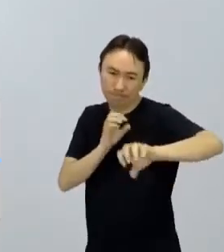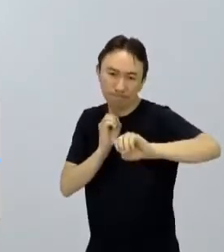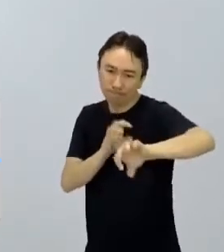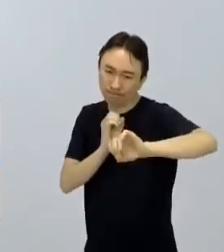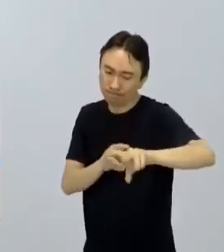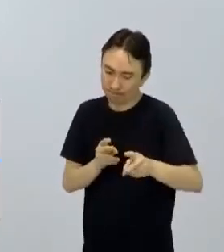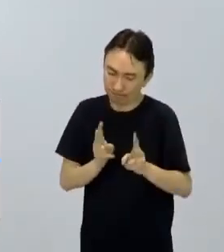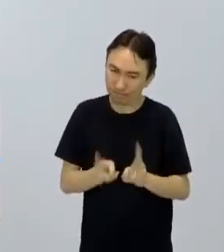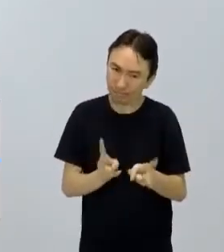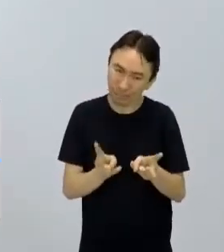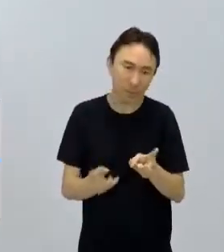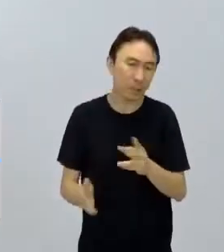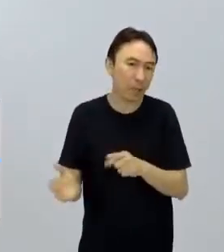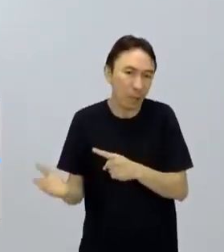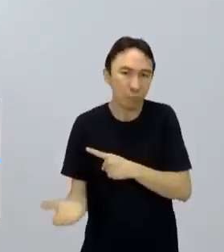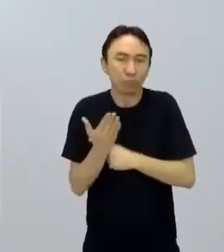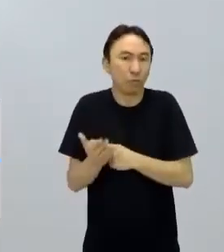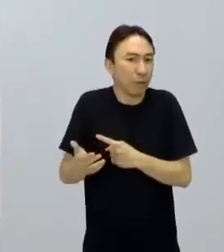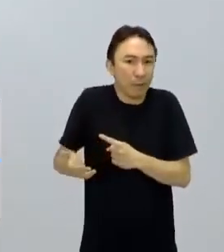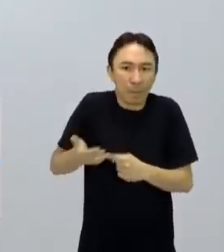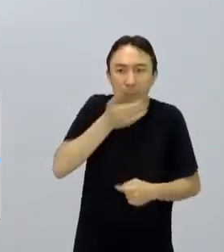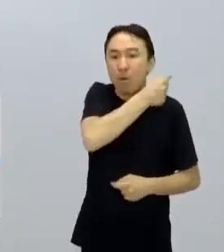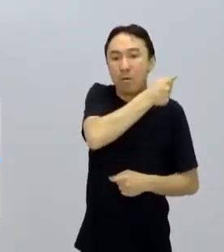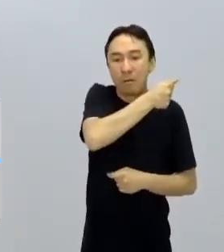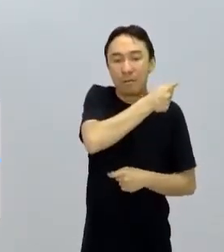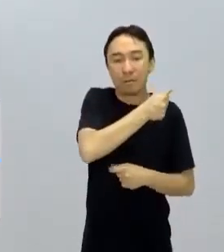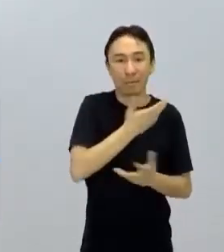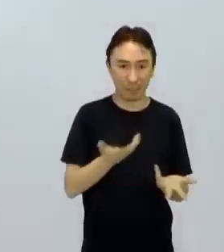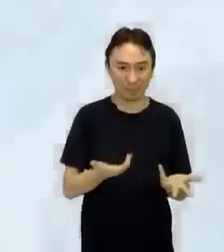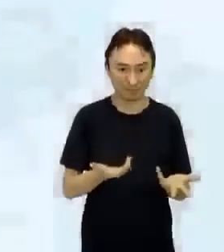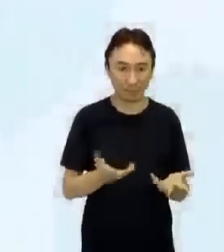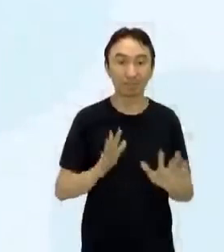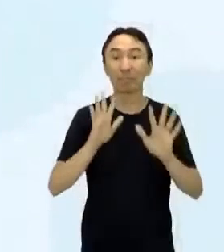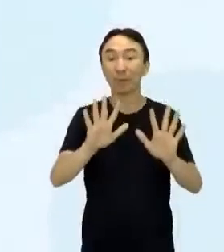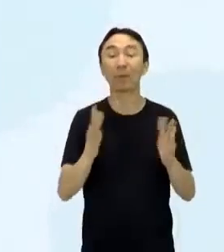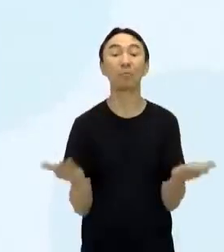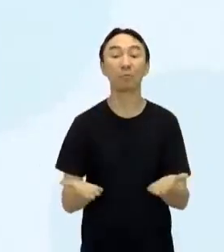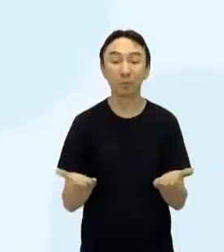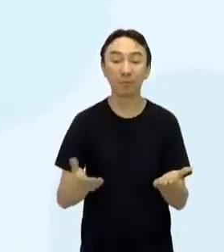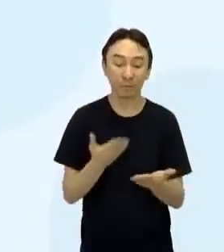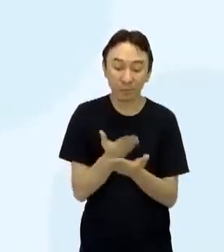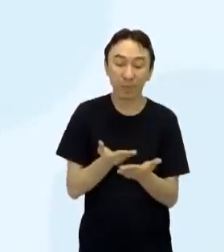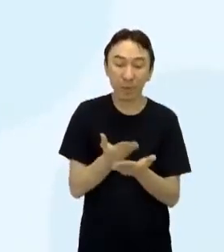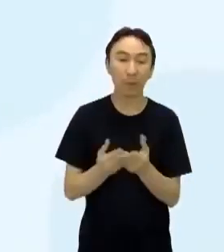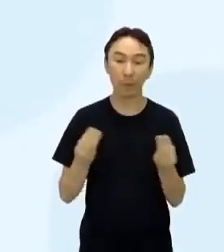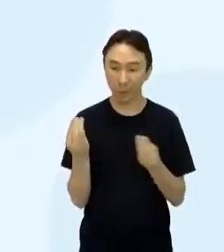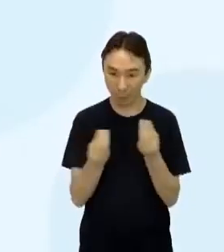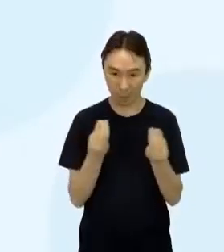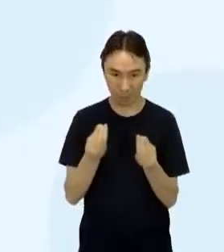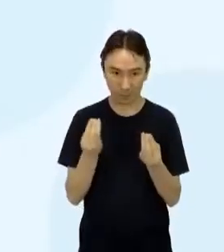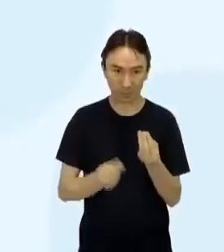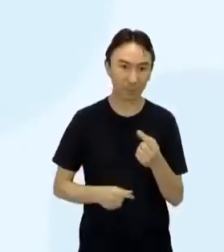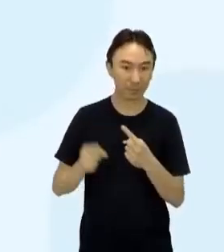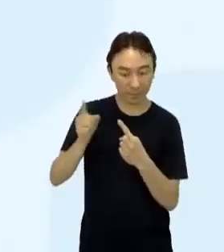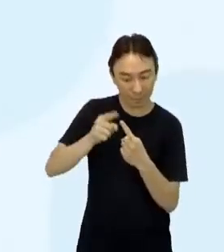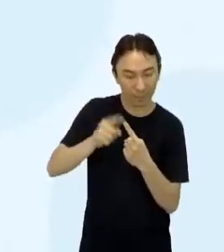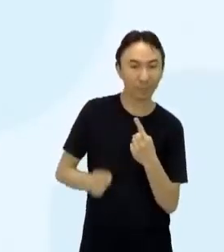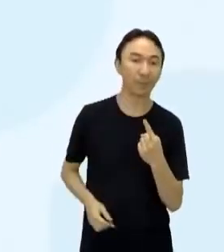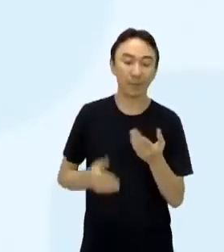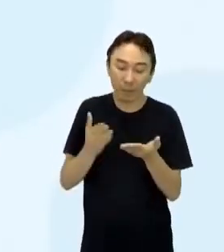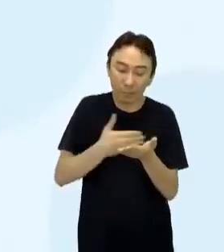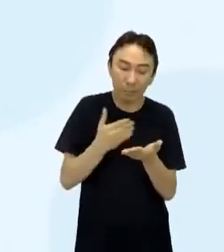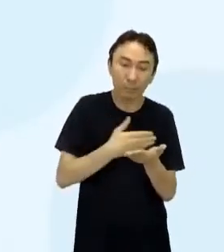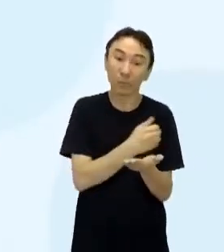português claro aí. Bom, então como é que nós vamos fazer hoje nesta aula aí, vai aparecer para vocês aí, é bom você estar com o seu caderninho do